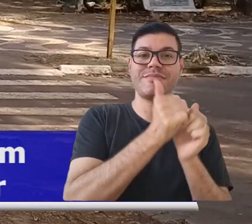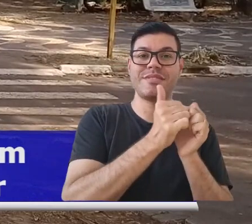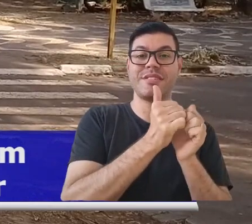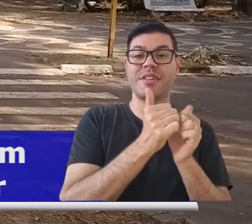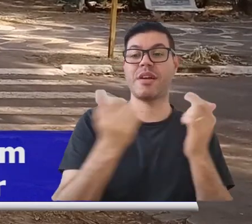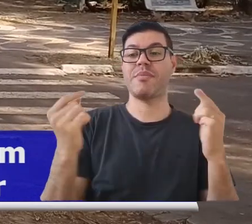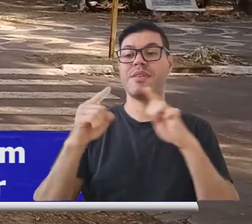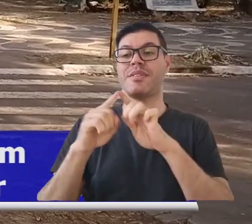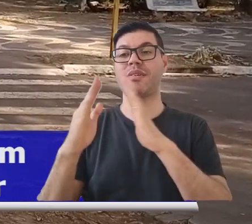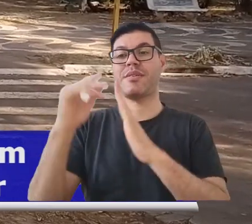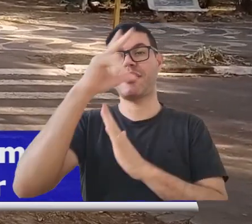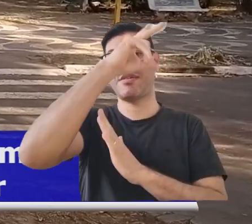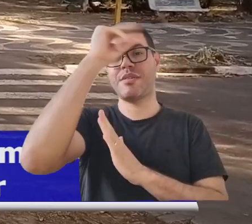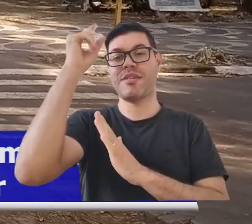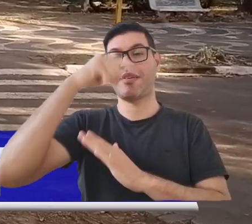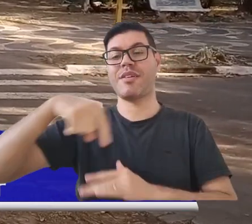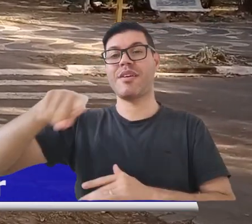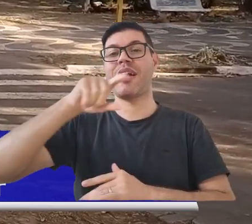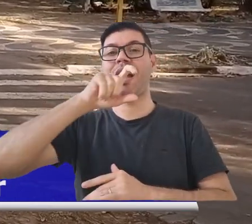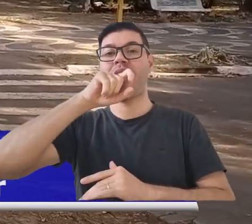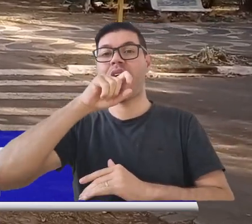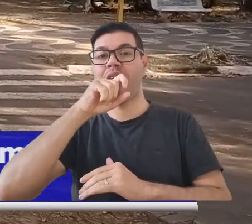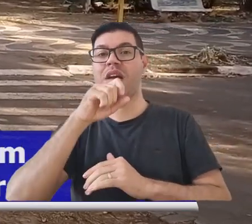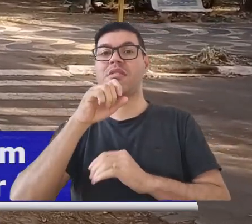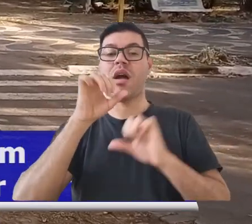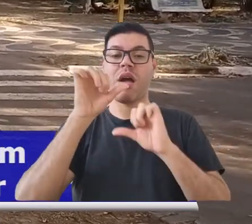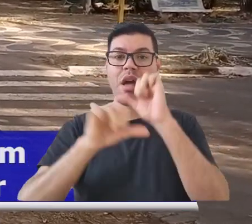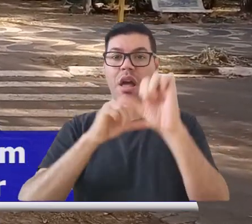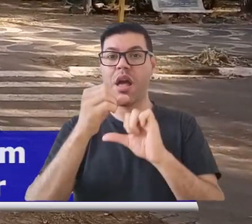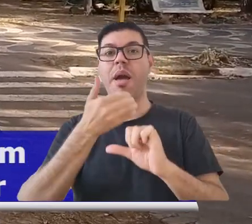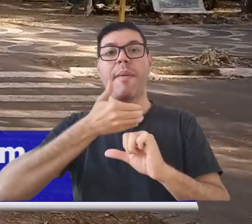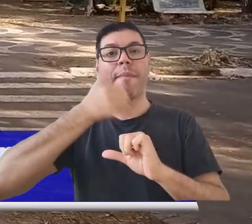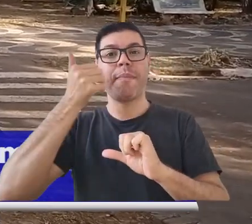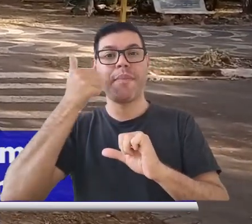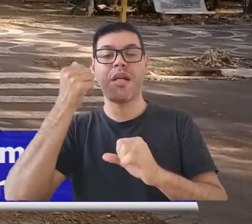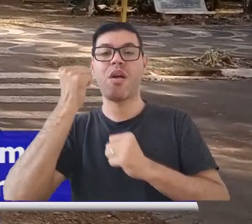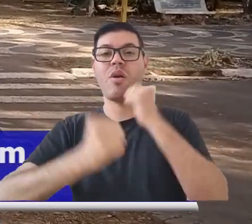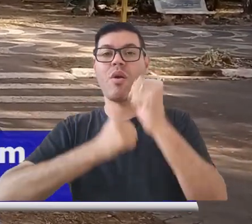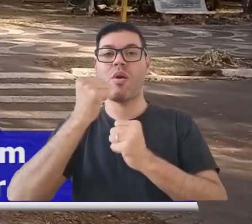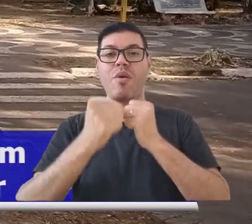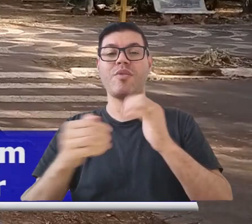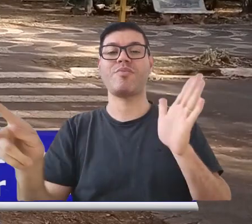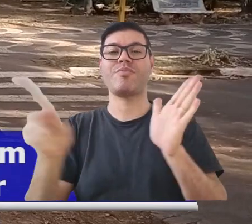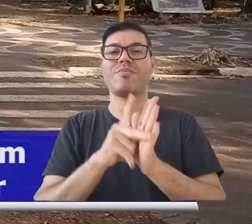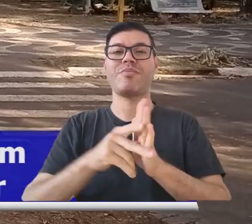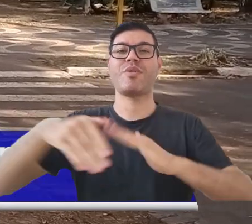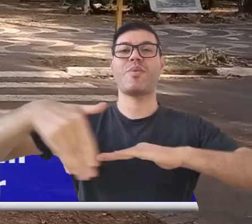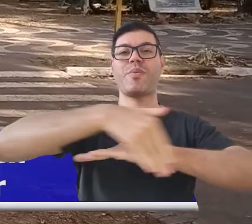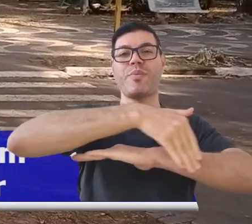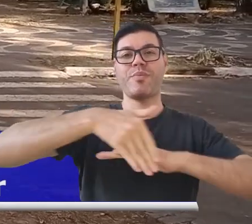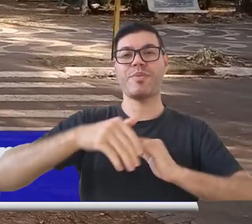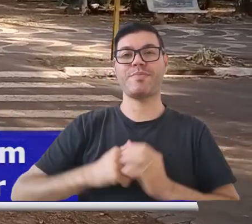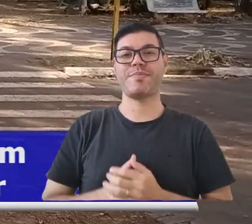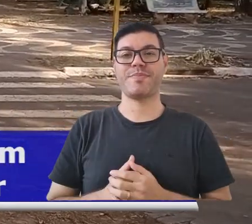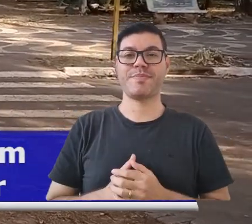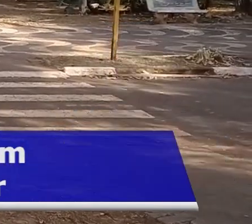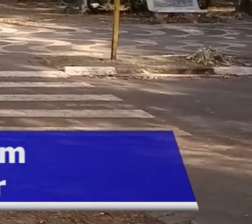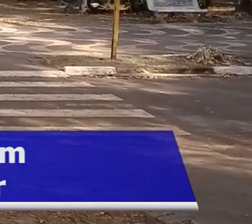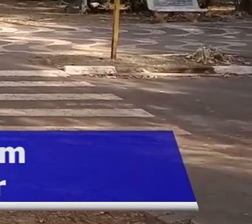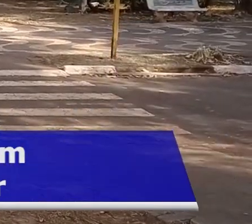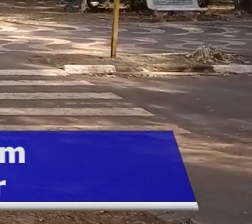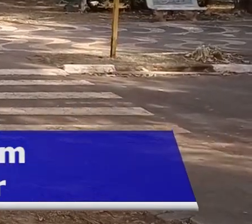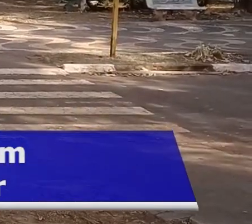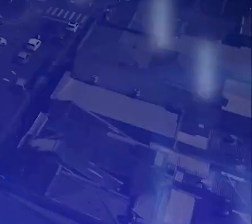categoria. Então é a Secretaria Municipal de Esportes e a Prefeitura de Araras fazendo melhorias também em eventos de corrida de rua.